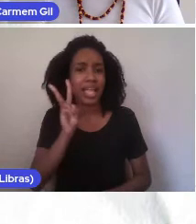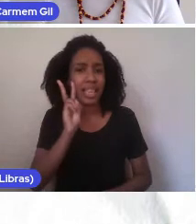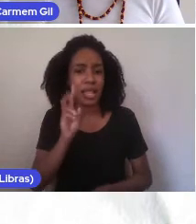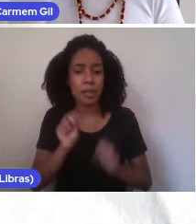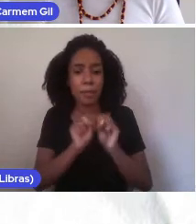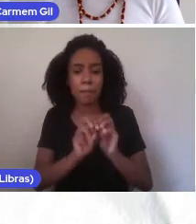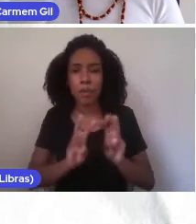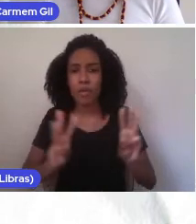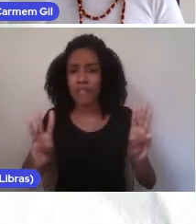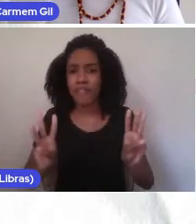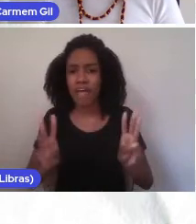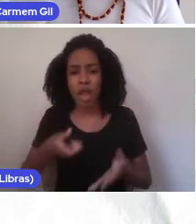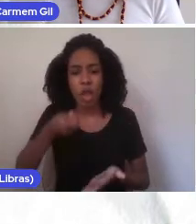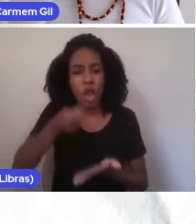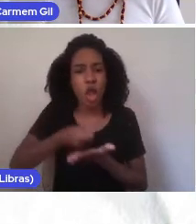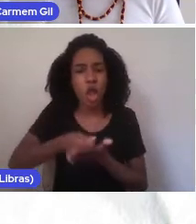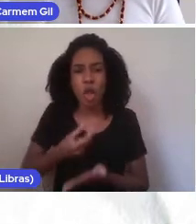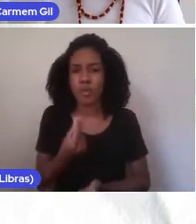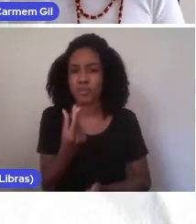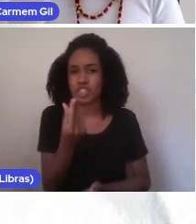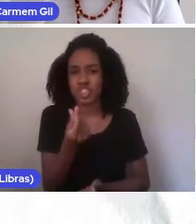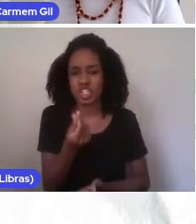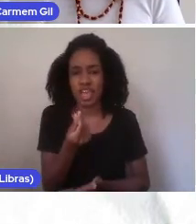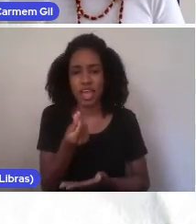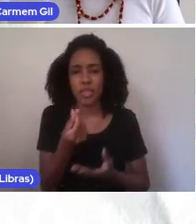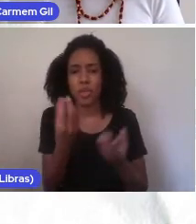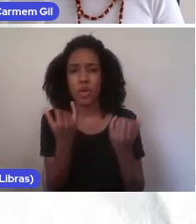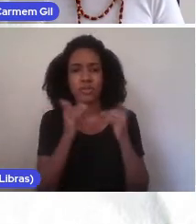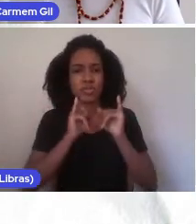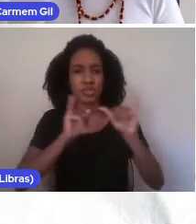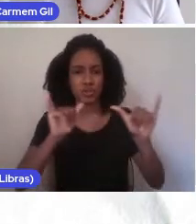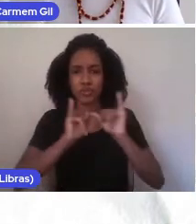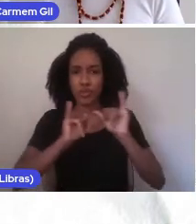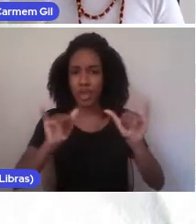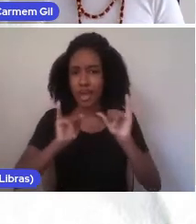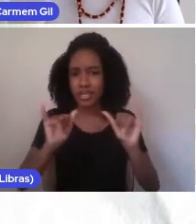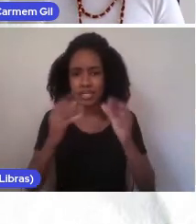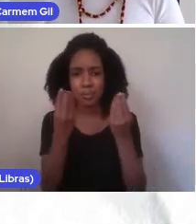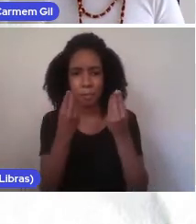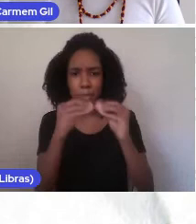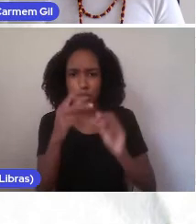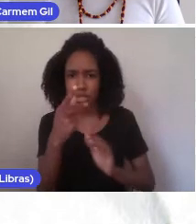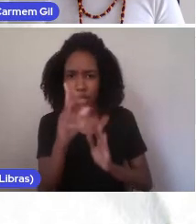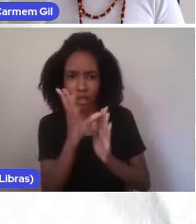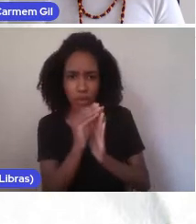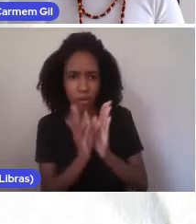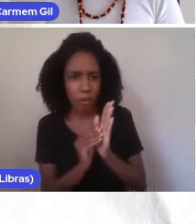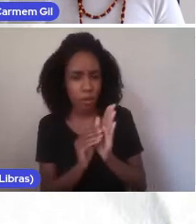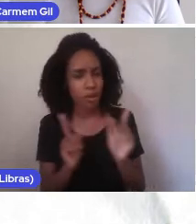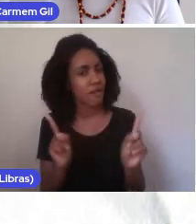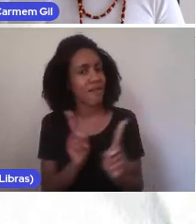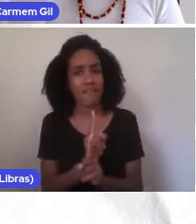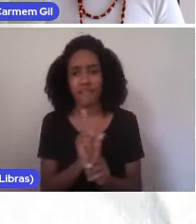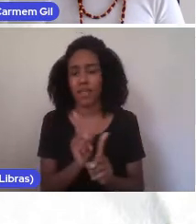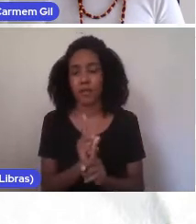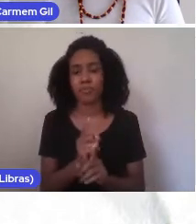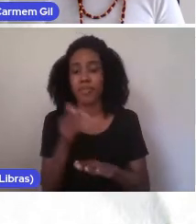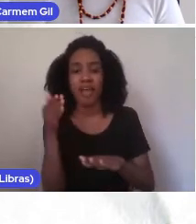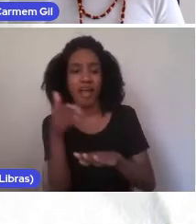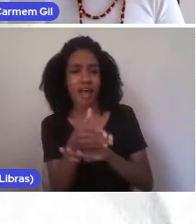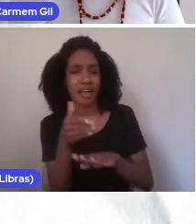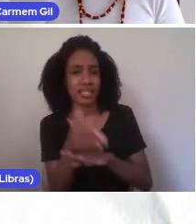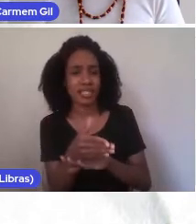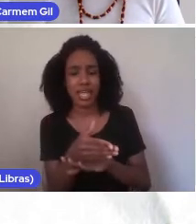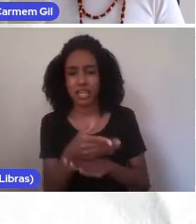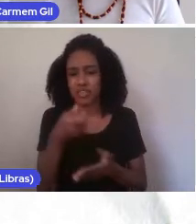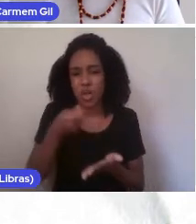e nem divulgação do seu material, e nem cobra pelo acesso. E sobre este assunto, confira o tutorial